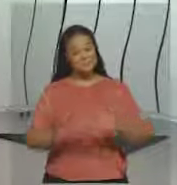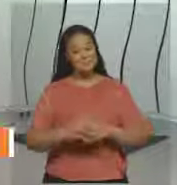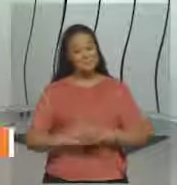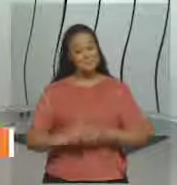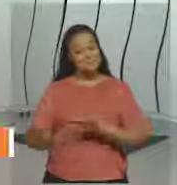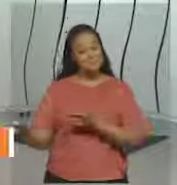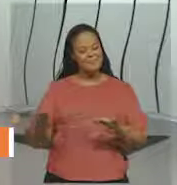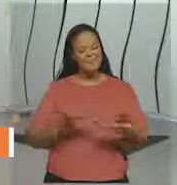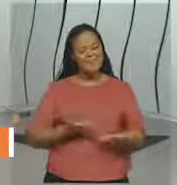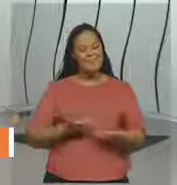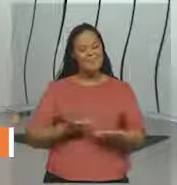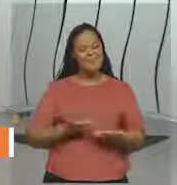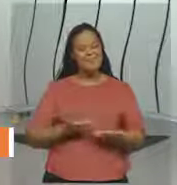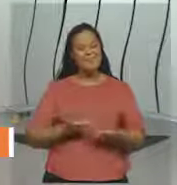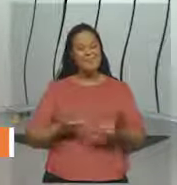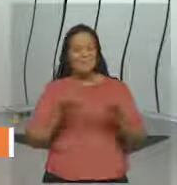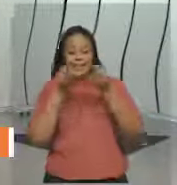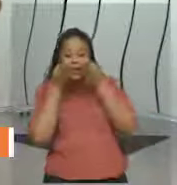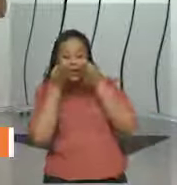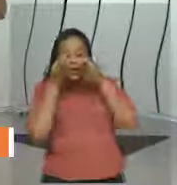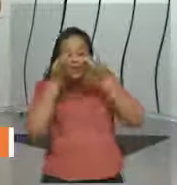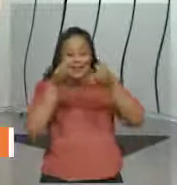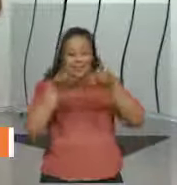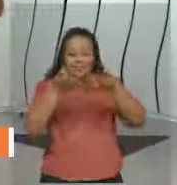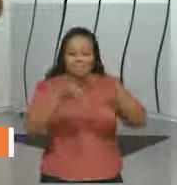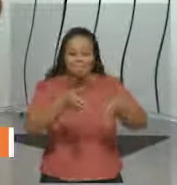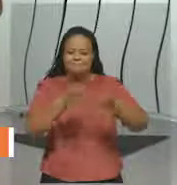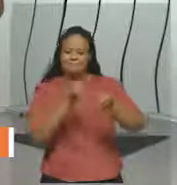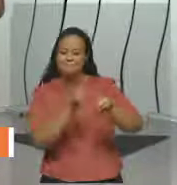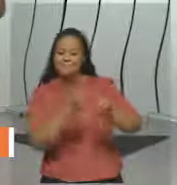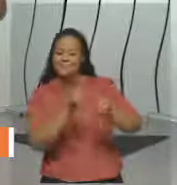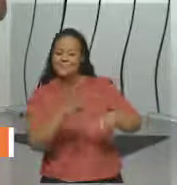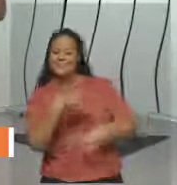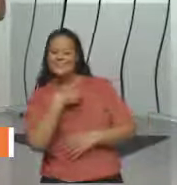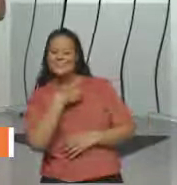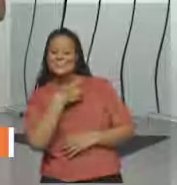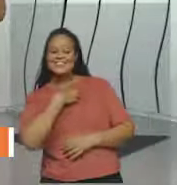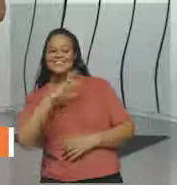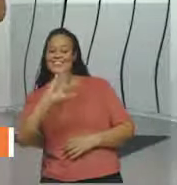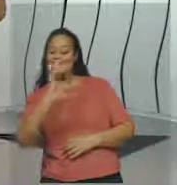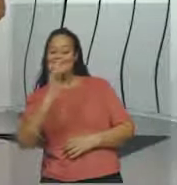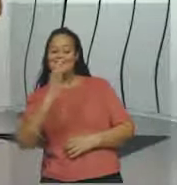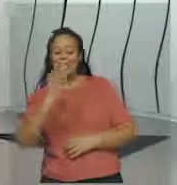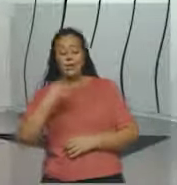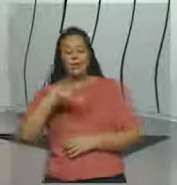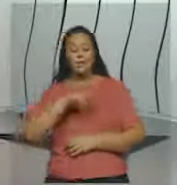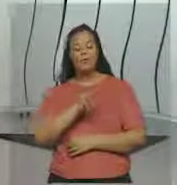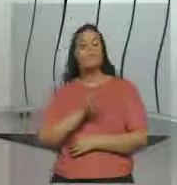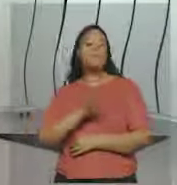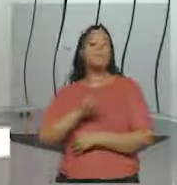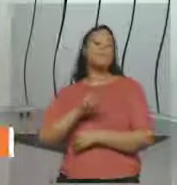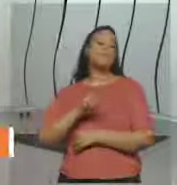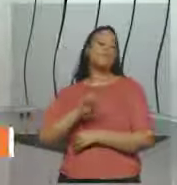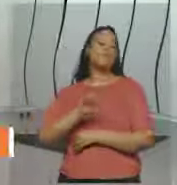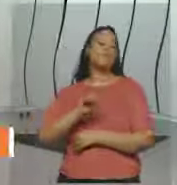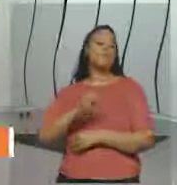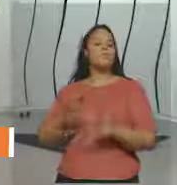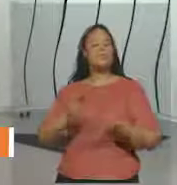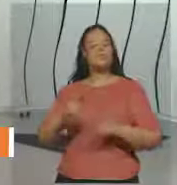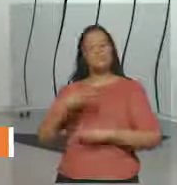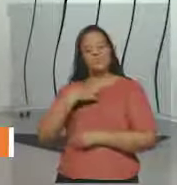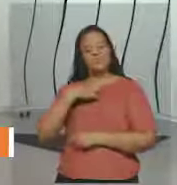Seja bem-vindo a mais um Se Liga na Educação de Ciências. Eu sou o Bruno Galvão, seu professor de